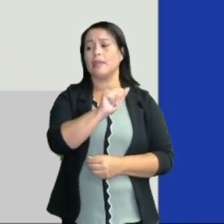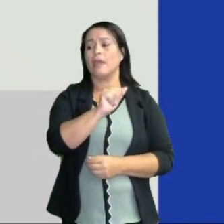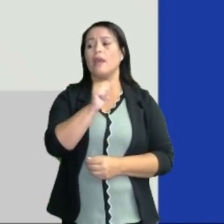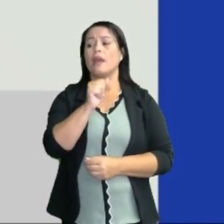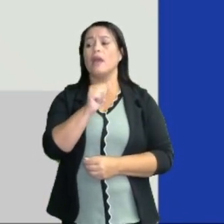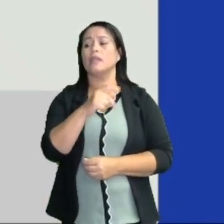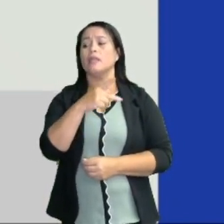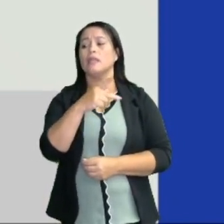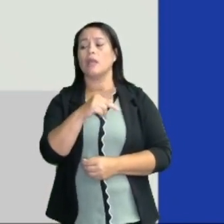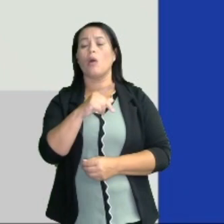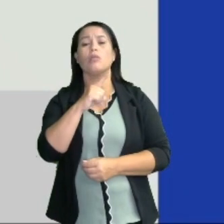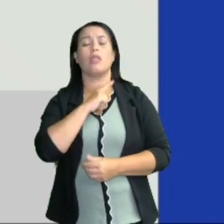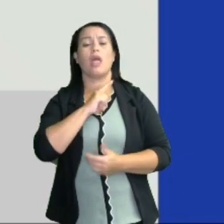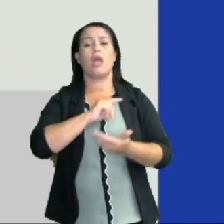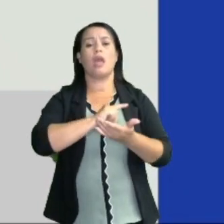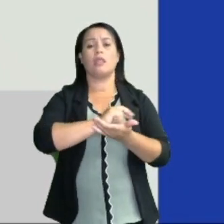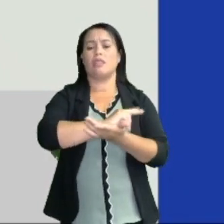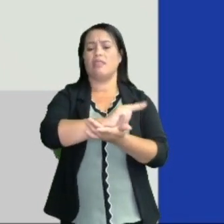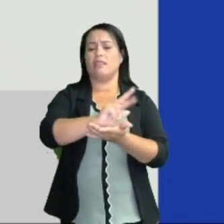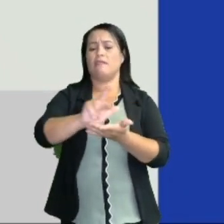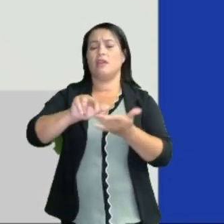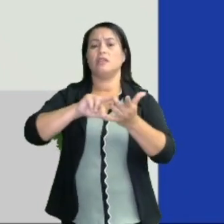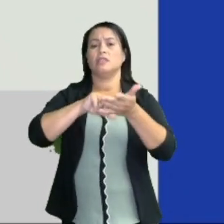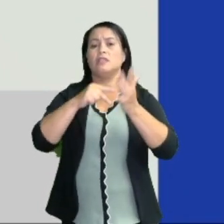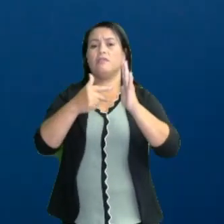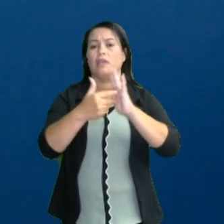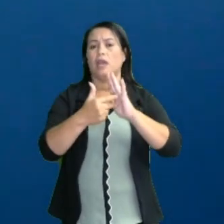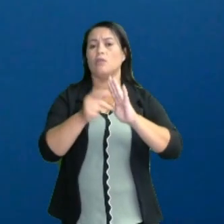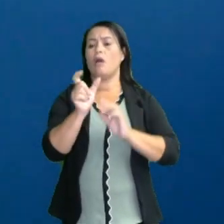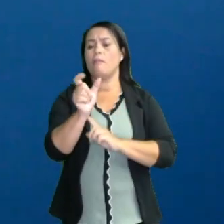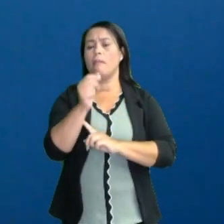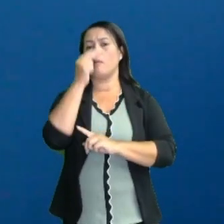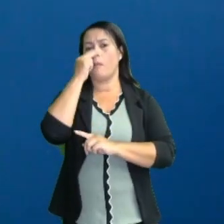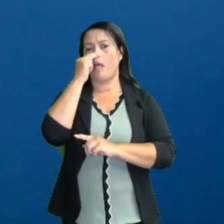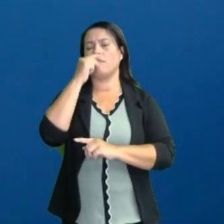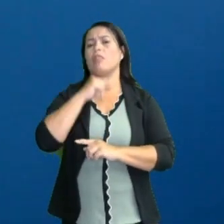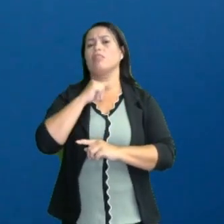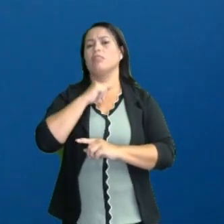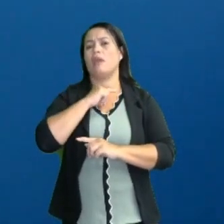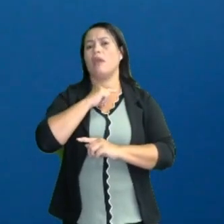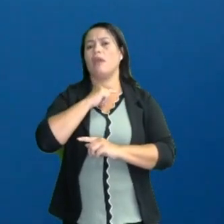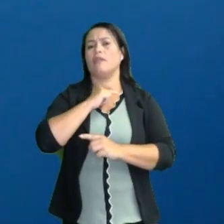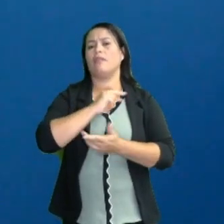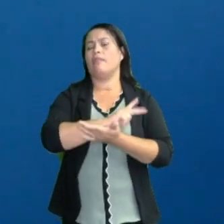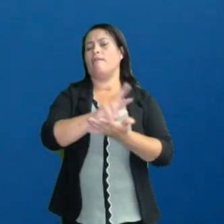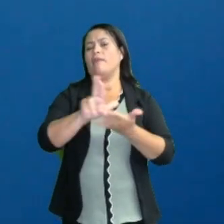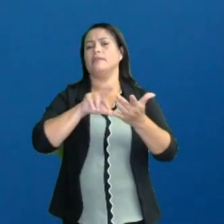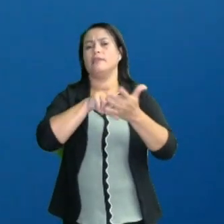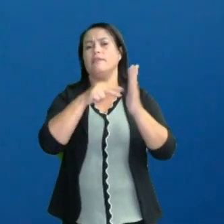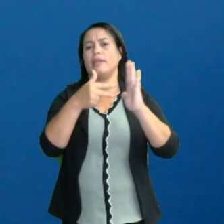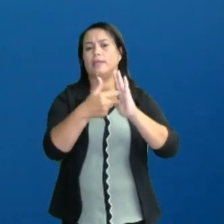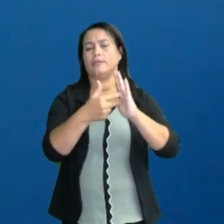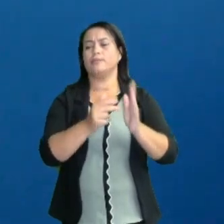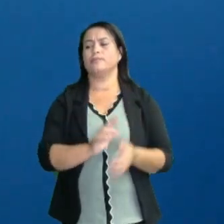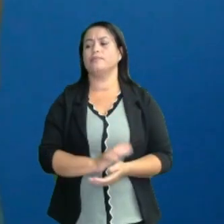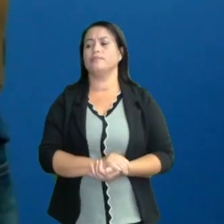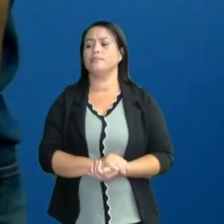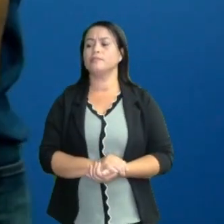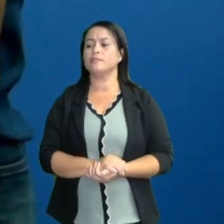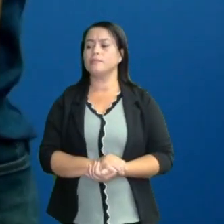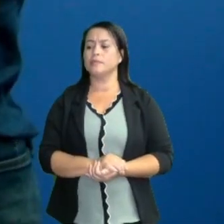Então, muitos significados. A mesma palavra, ela tem mais de um significado.